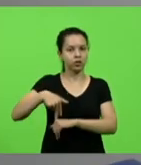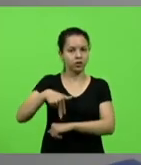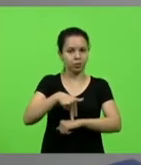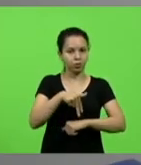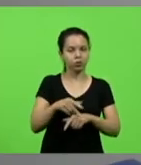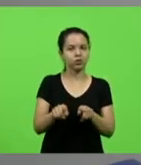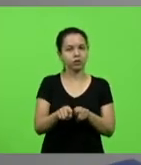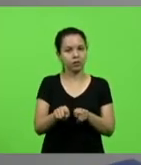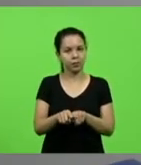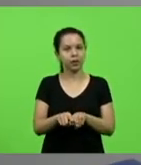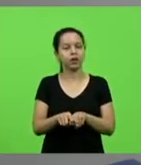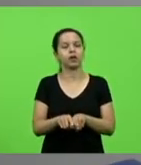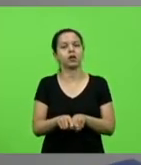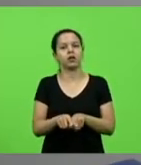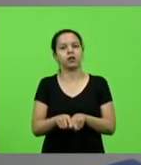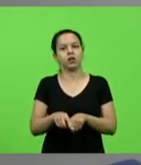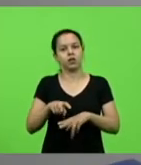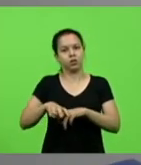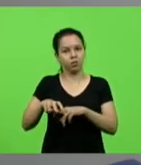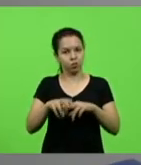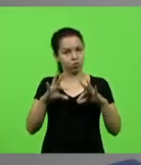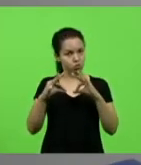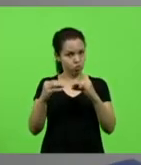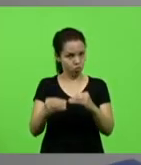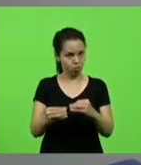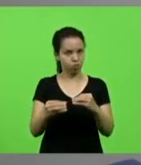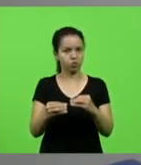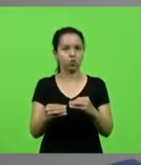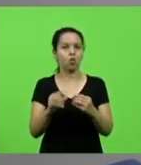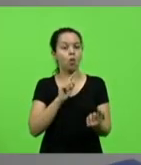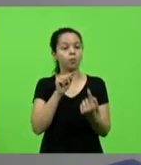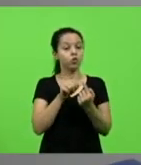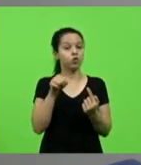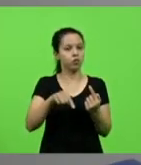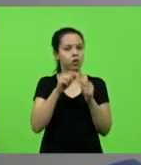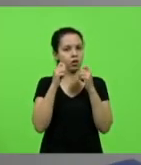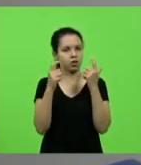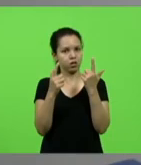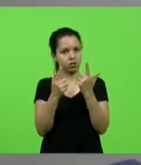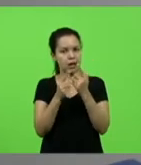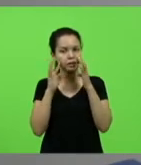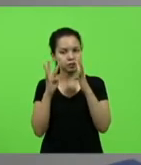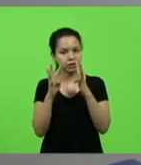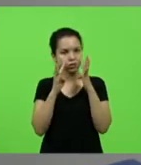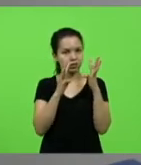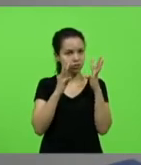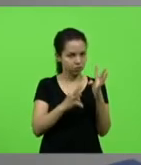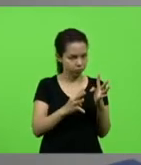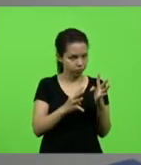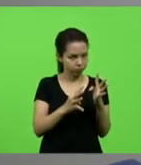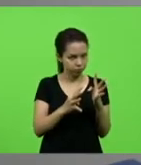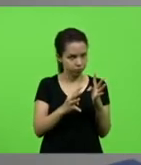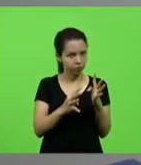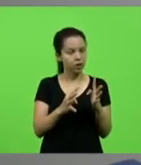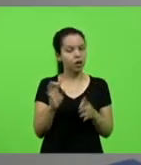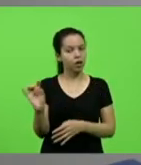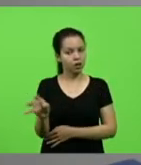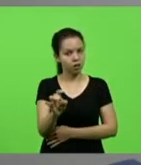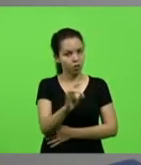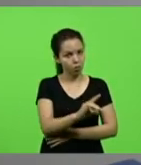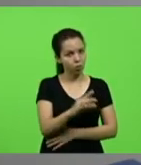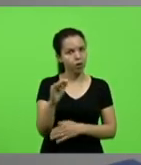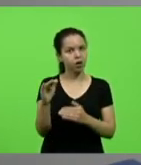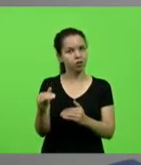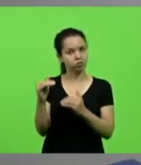comissões, da LESC como um todo. O objetivo desta audiência é ouvir as representações, né,